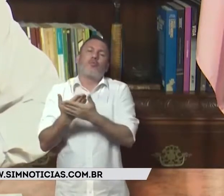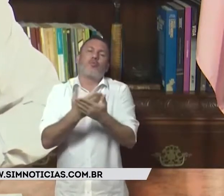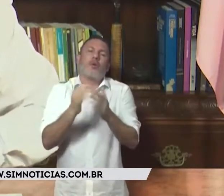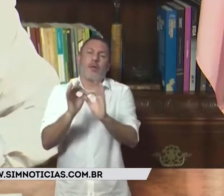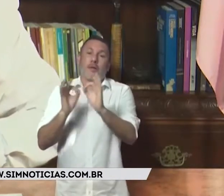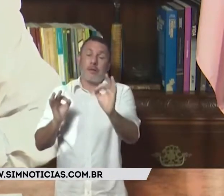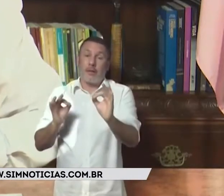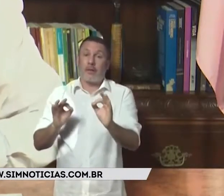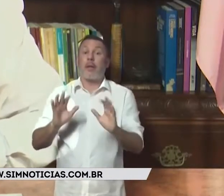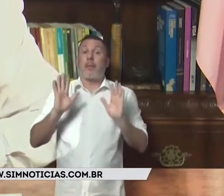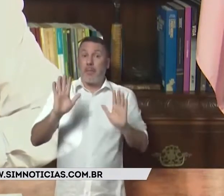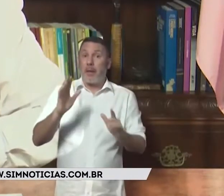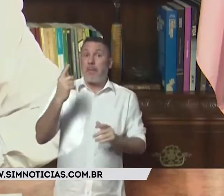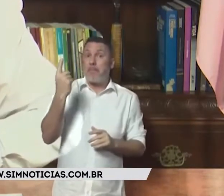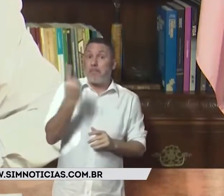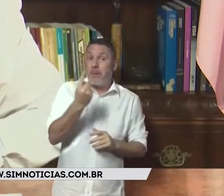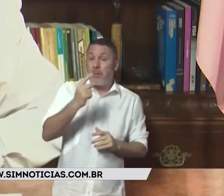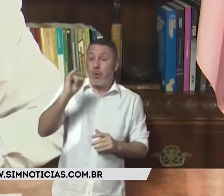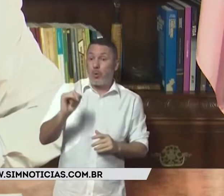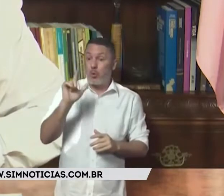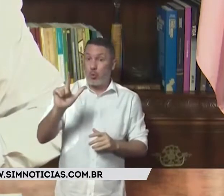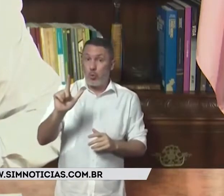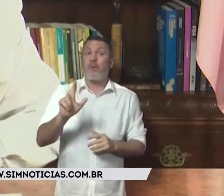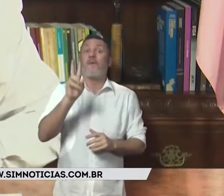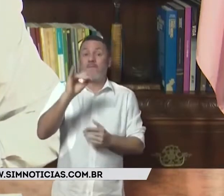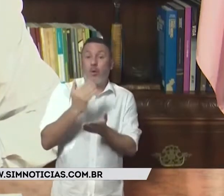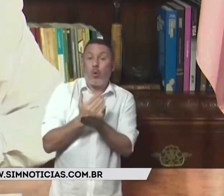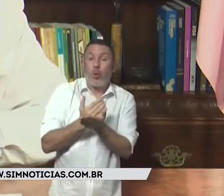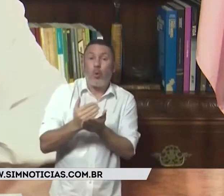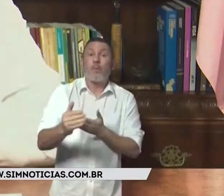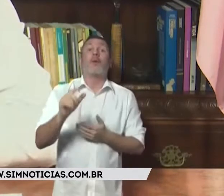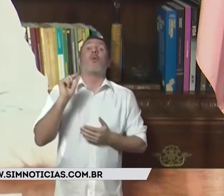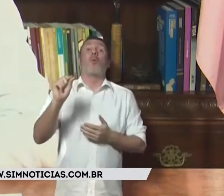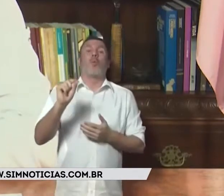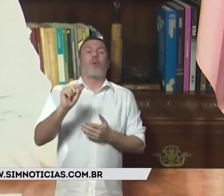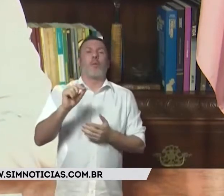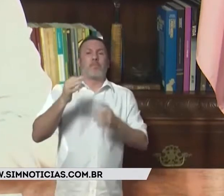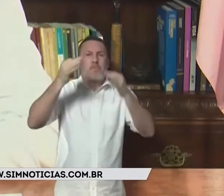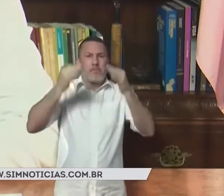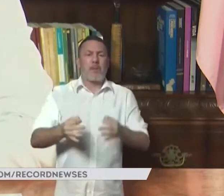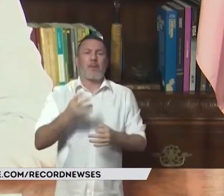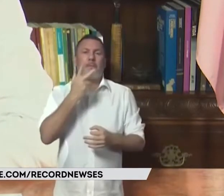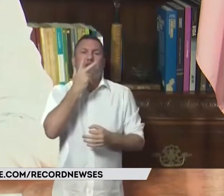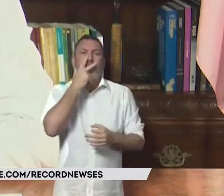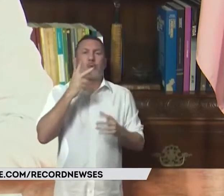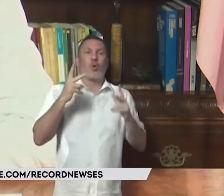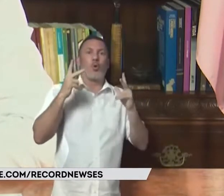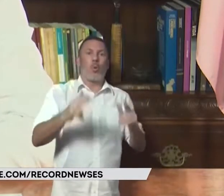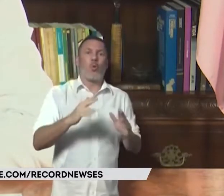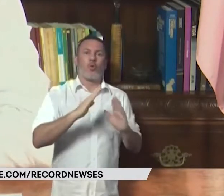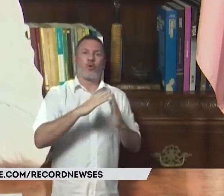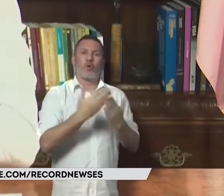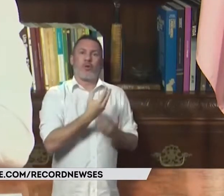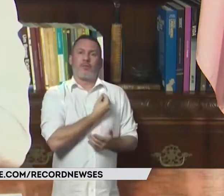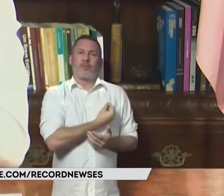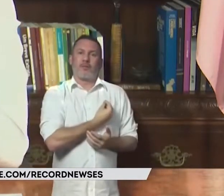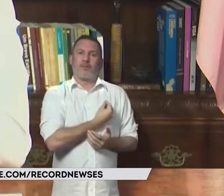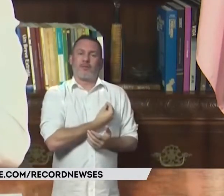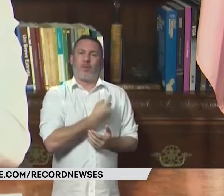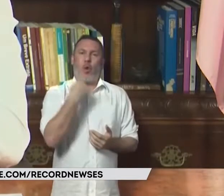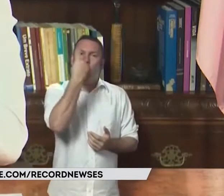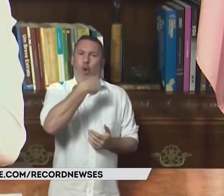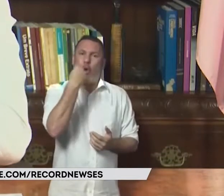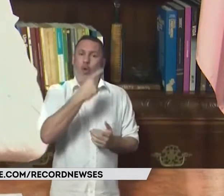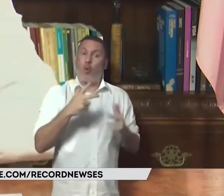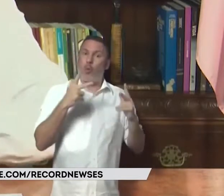né? Então, a partir do dia 1º de julho, vale como carga horária do